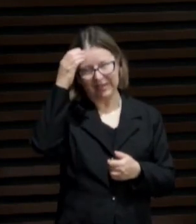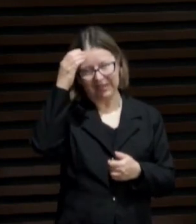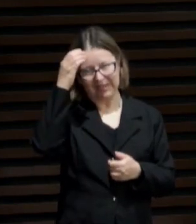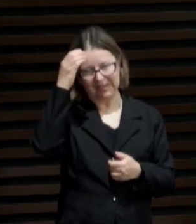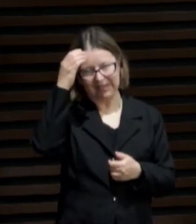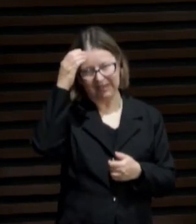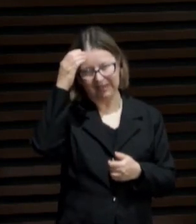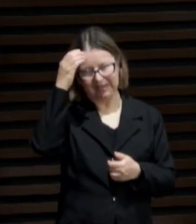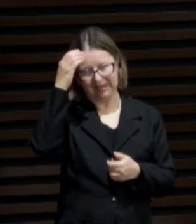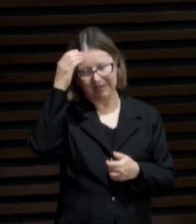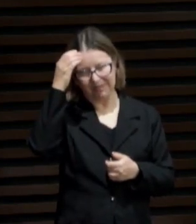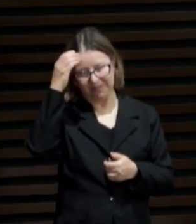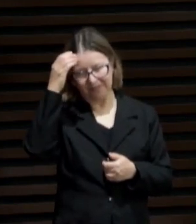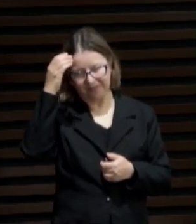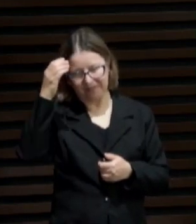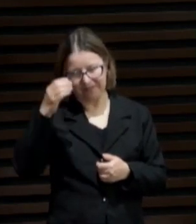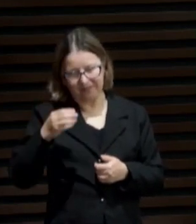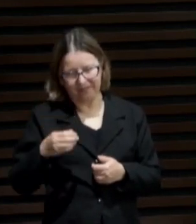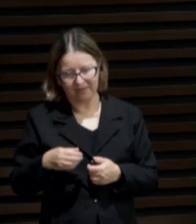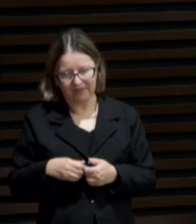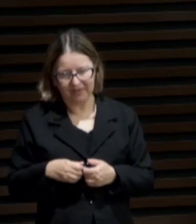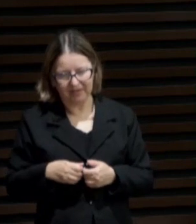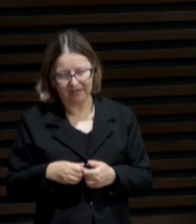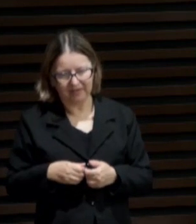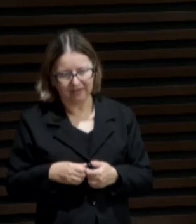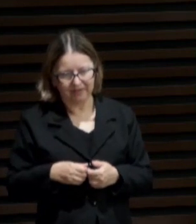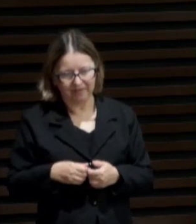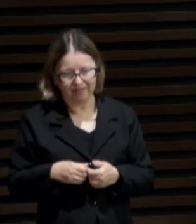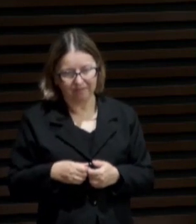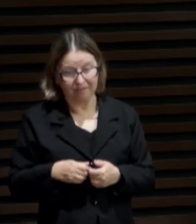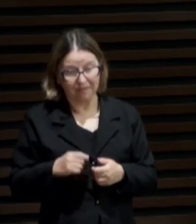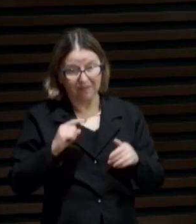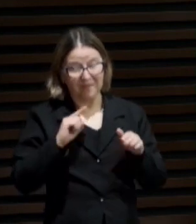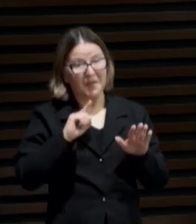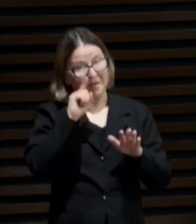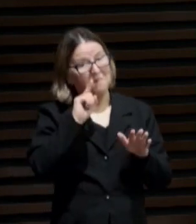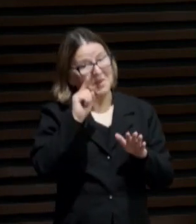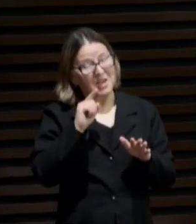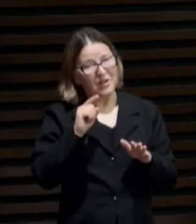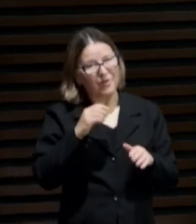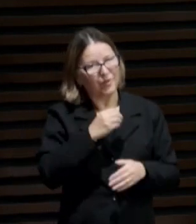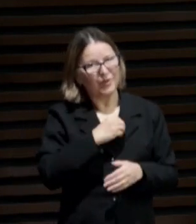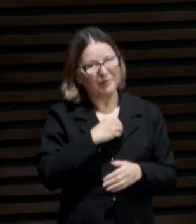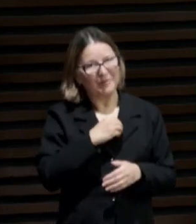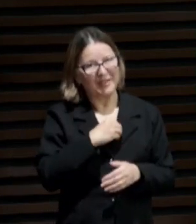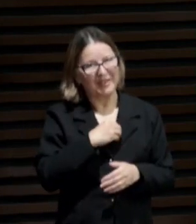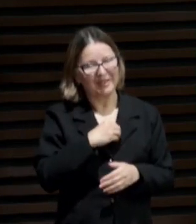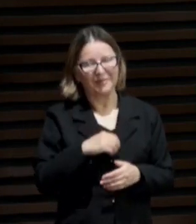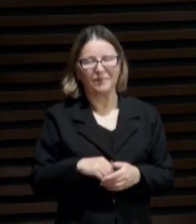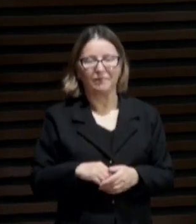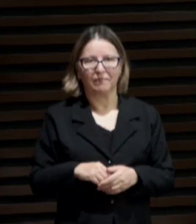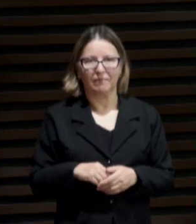risco iminente e constante de transgredir nesse pecado. Ora, se o próprio rei Davi